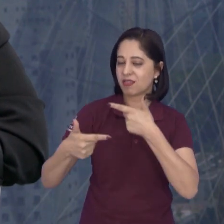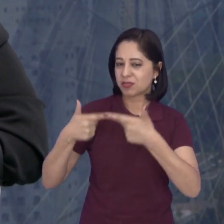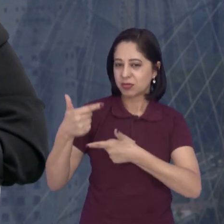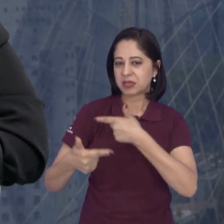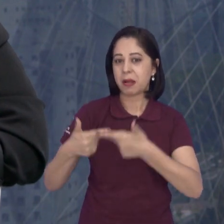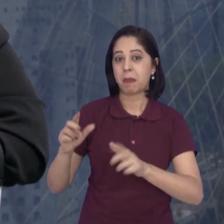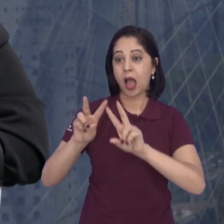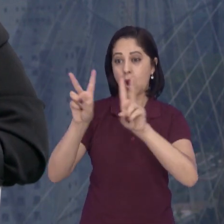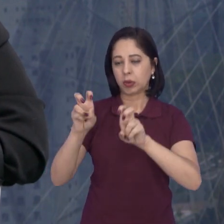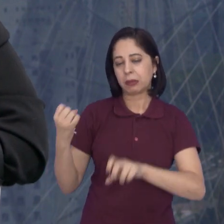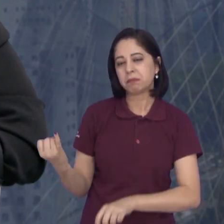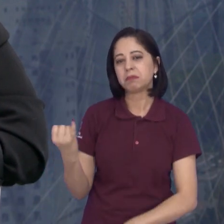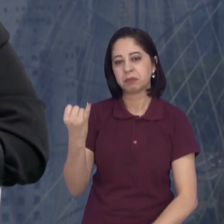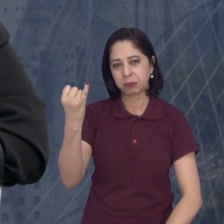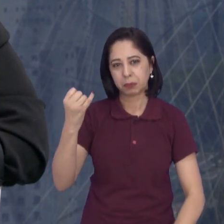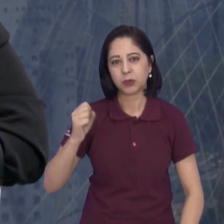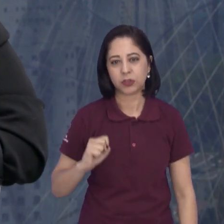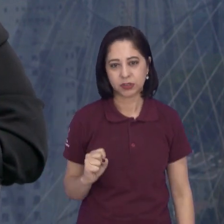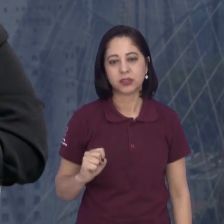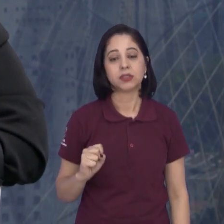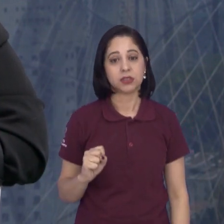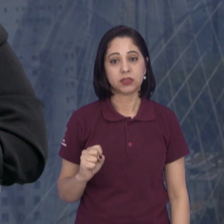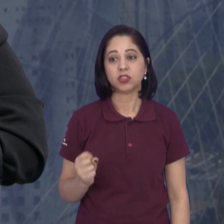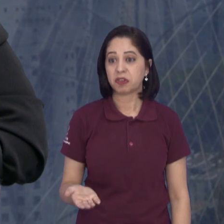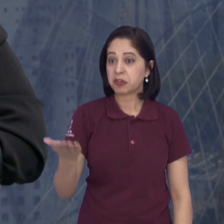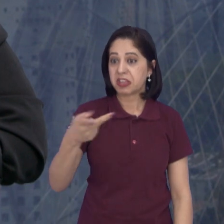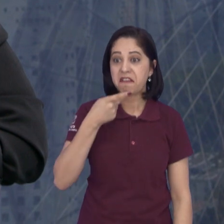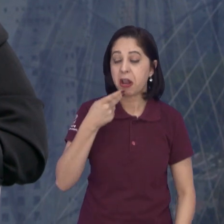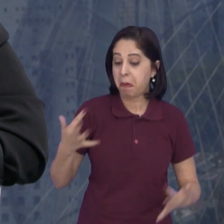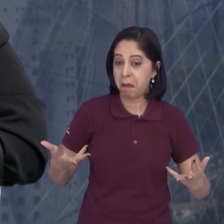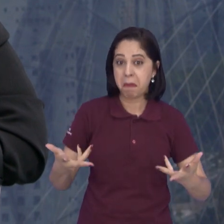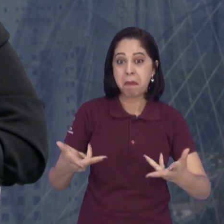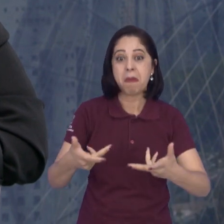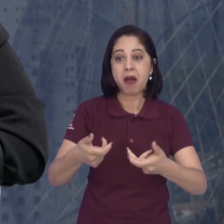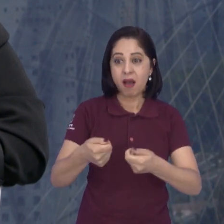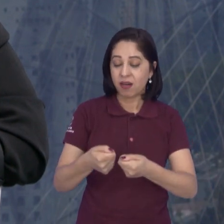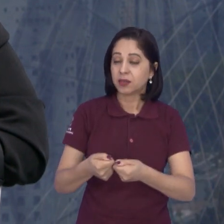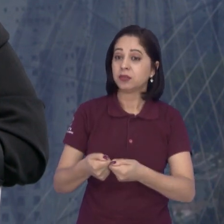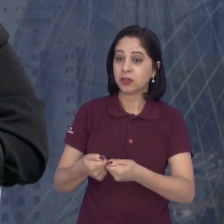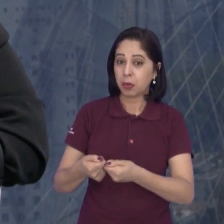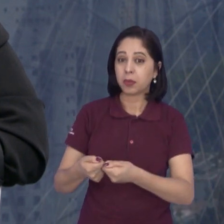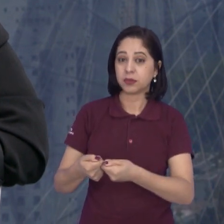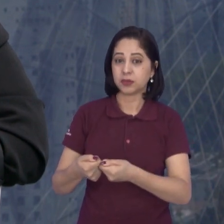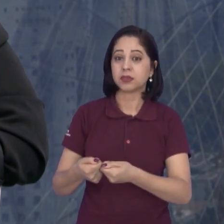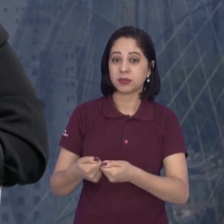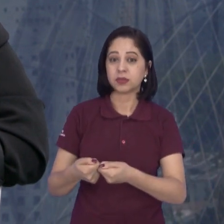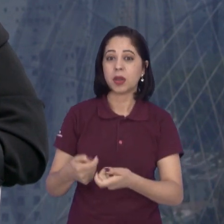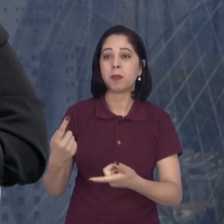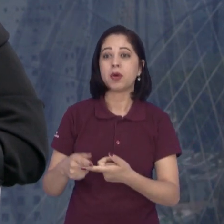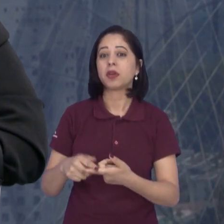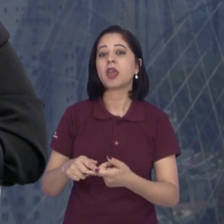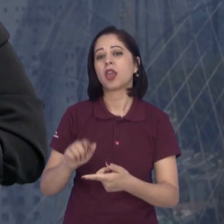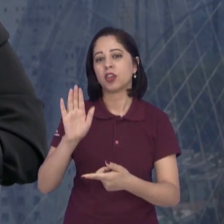tão importante, né? A sua introdução foi incrível, porque ela já abrange